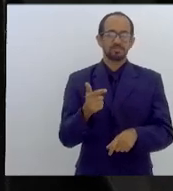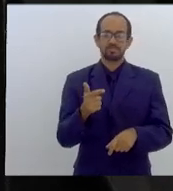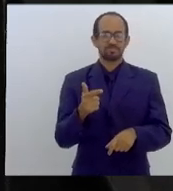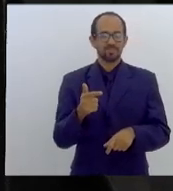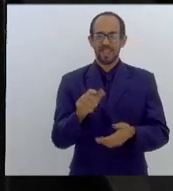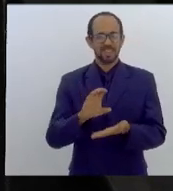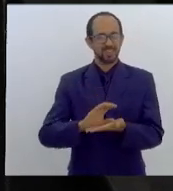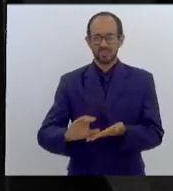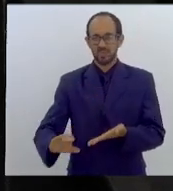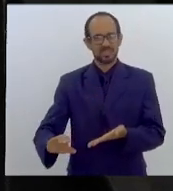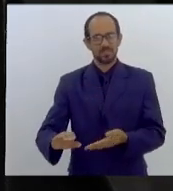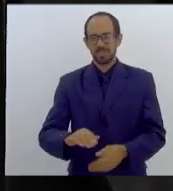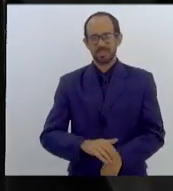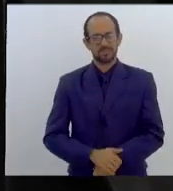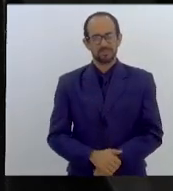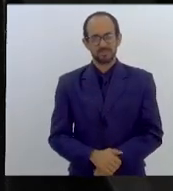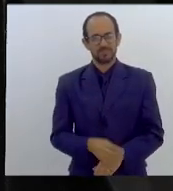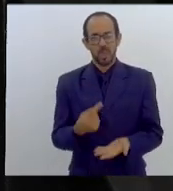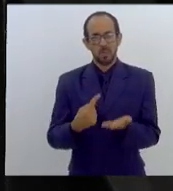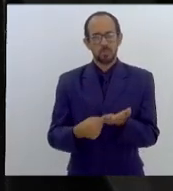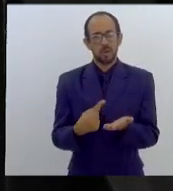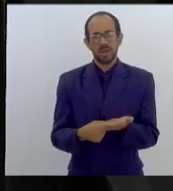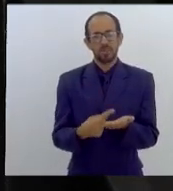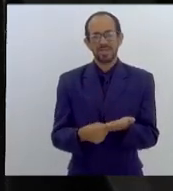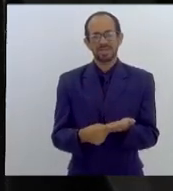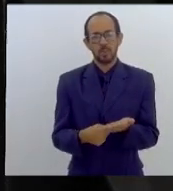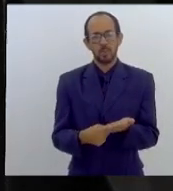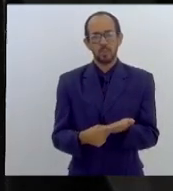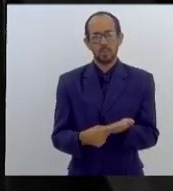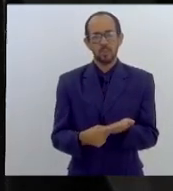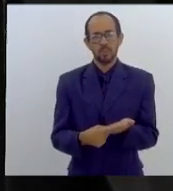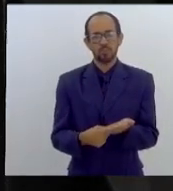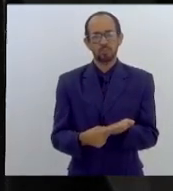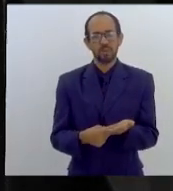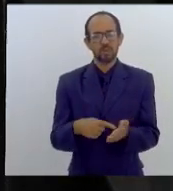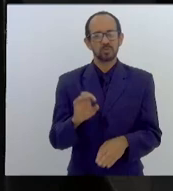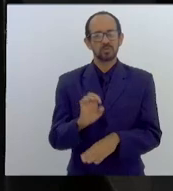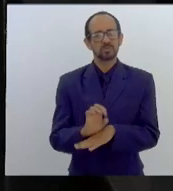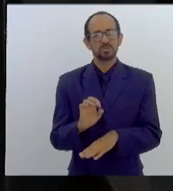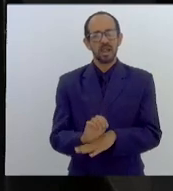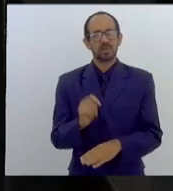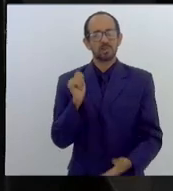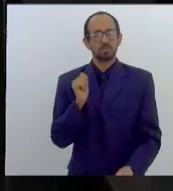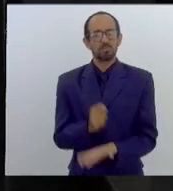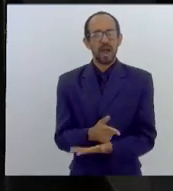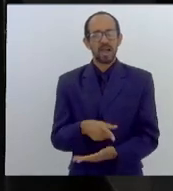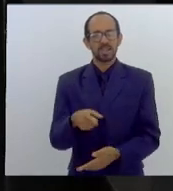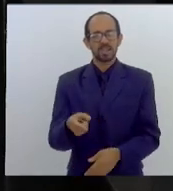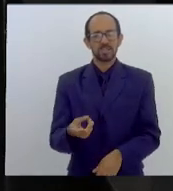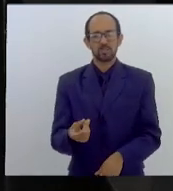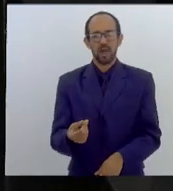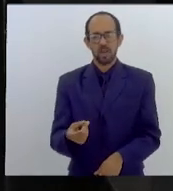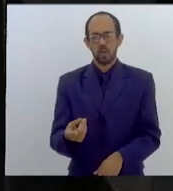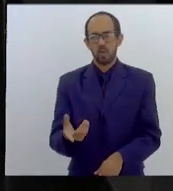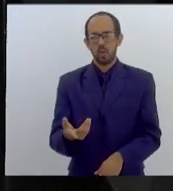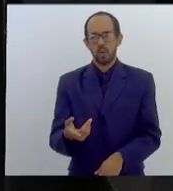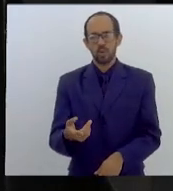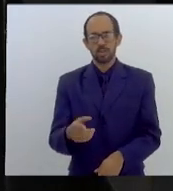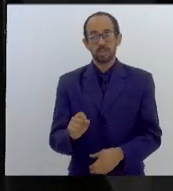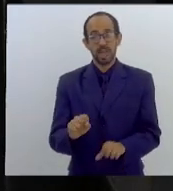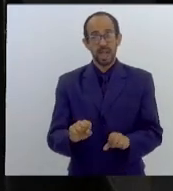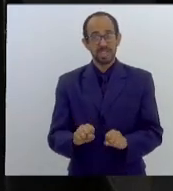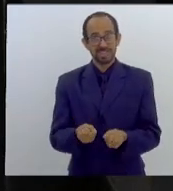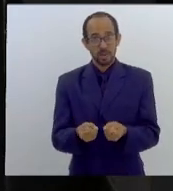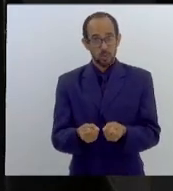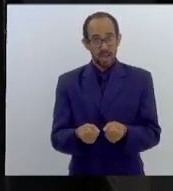peça orçamentária uma programação para que o Estado possa honrar este compromisso que está assegurado em